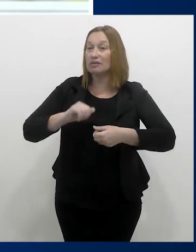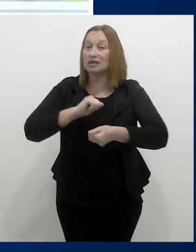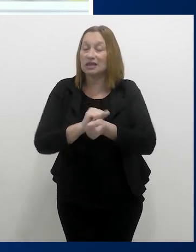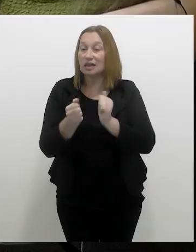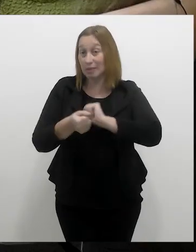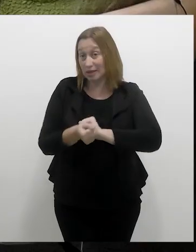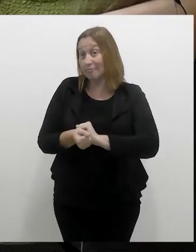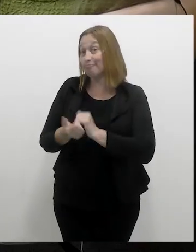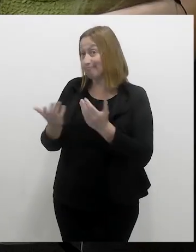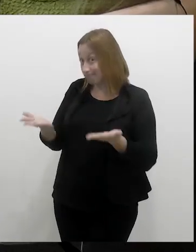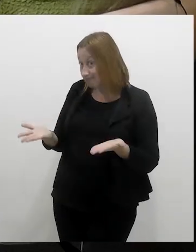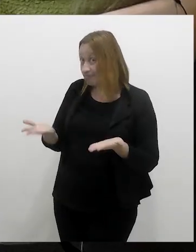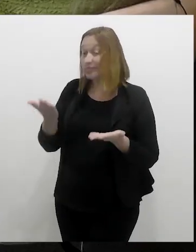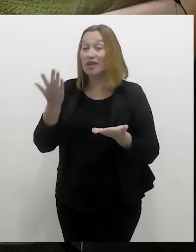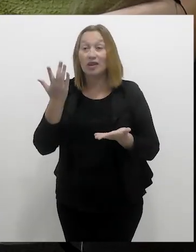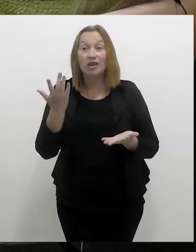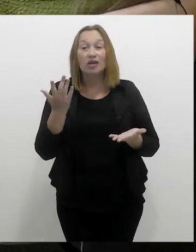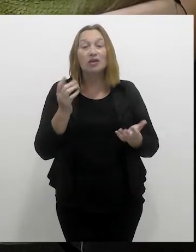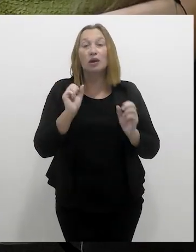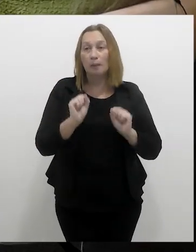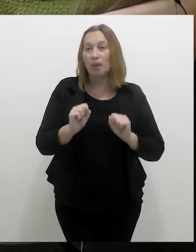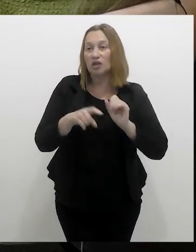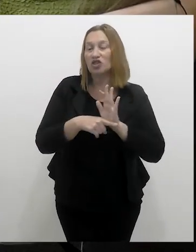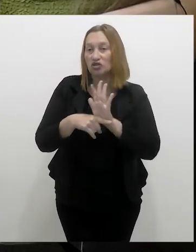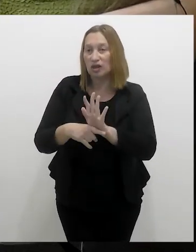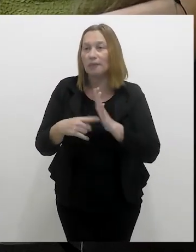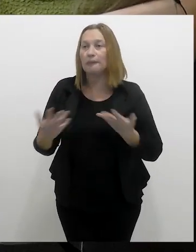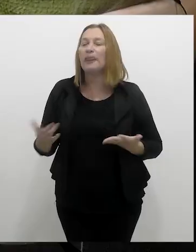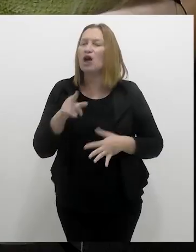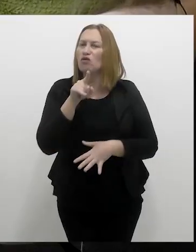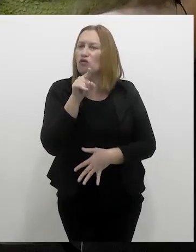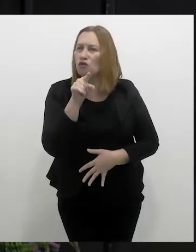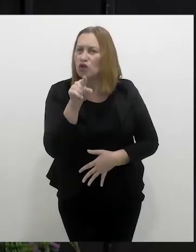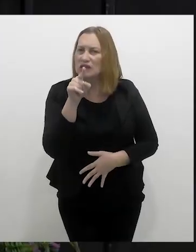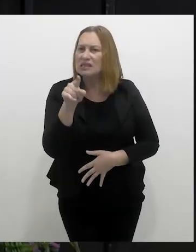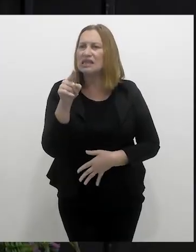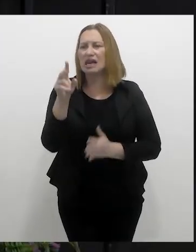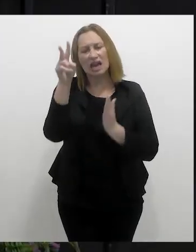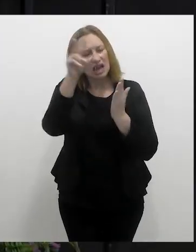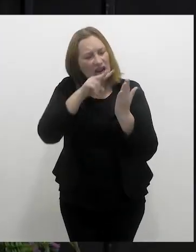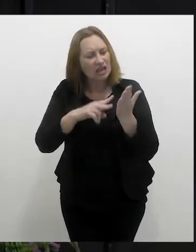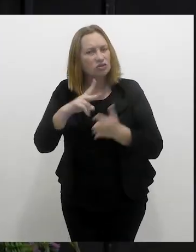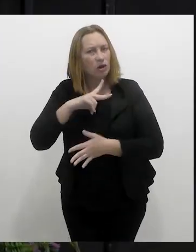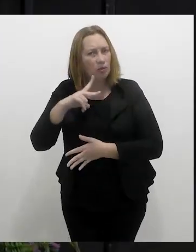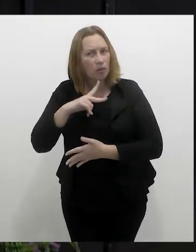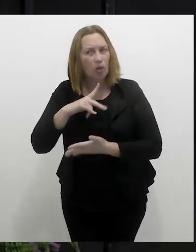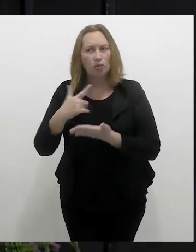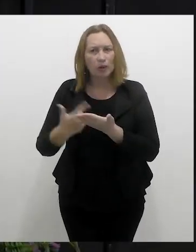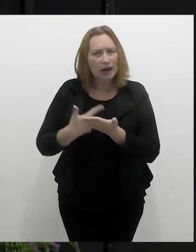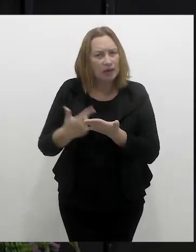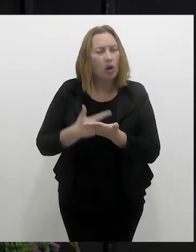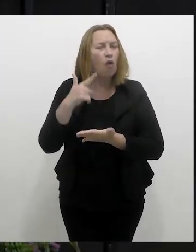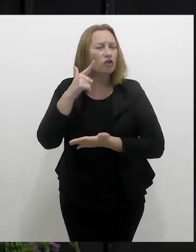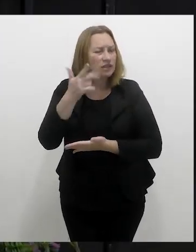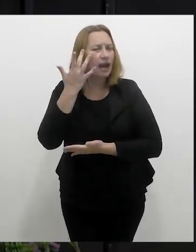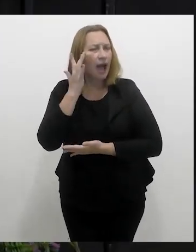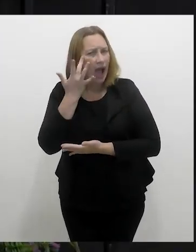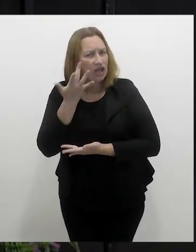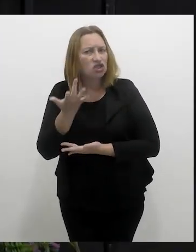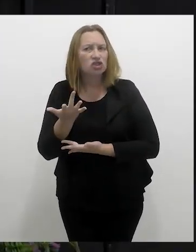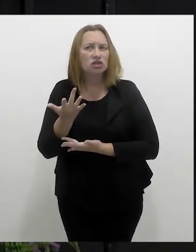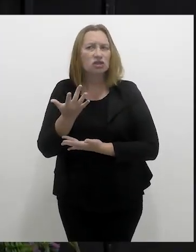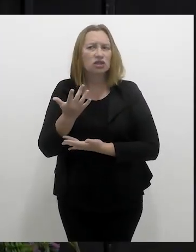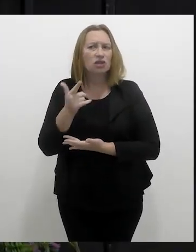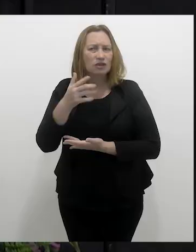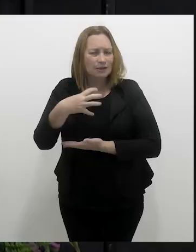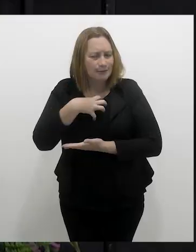que ir se adaptando, né? E acho que isso pode ajudar. Você, lendo a sua própria obra, você acha